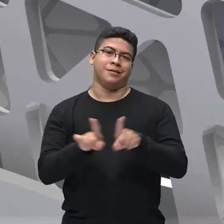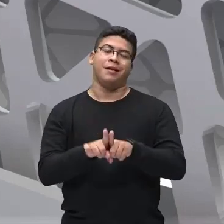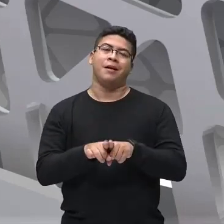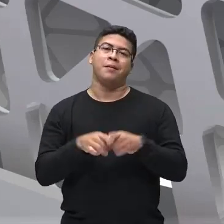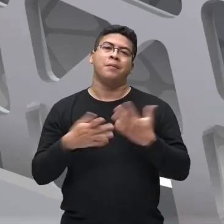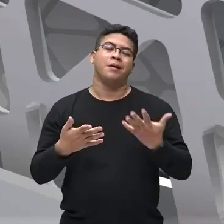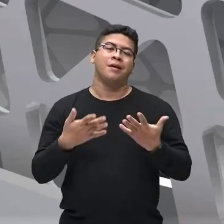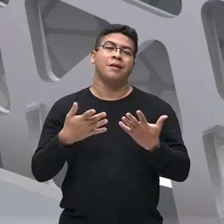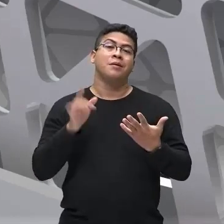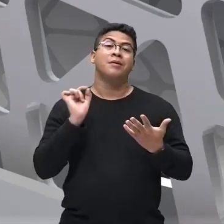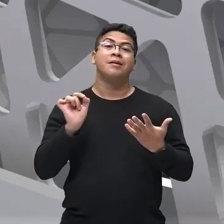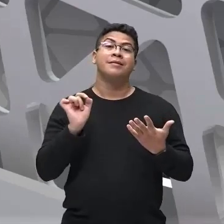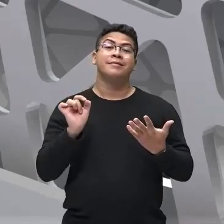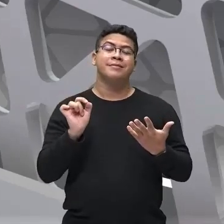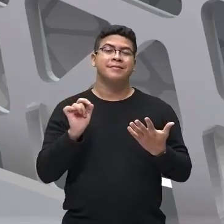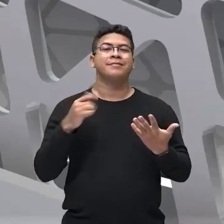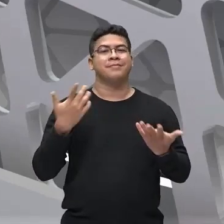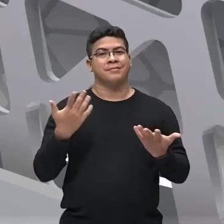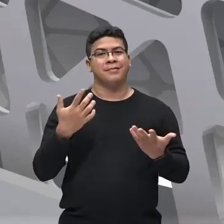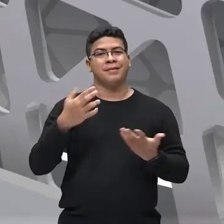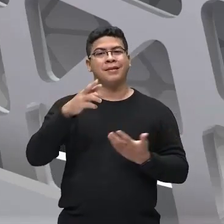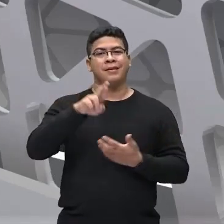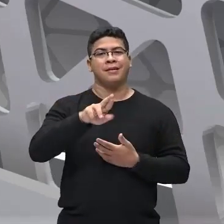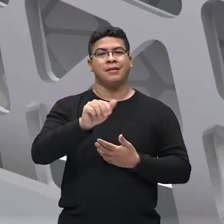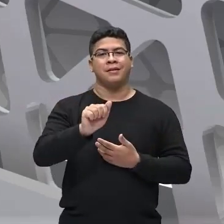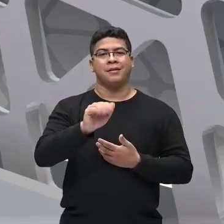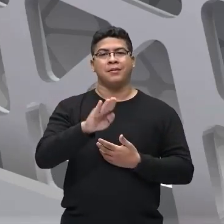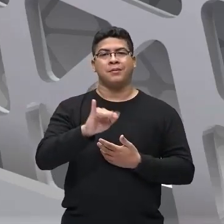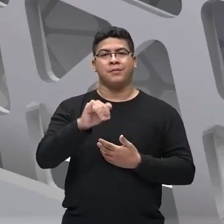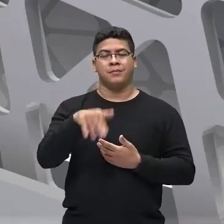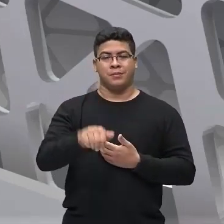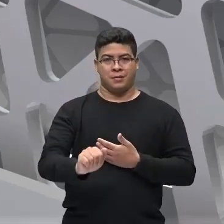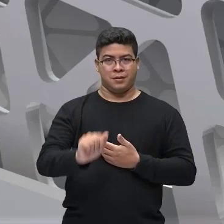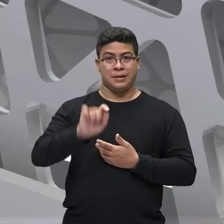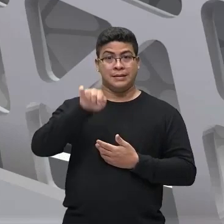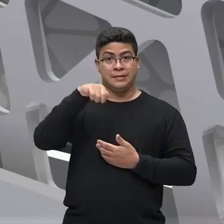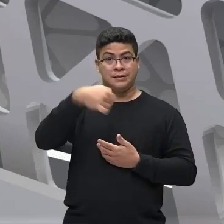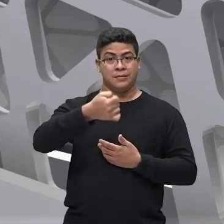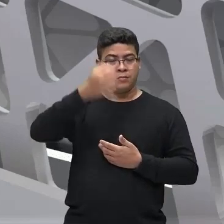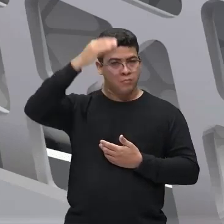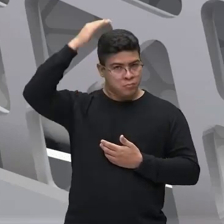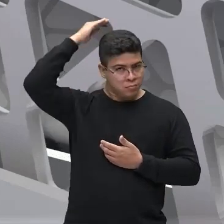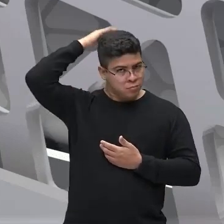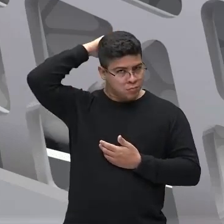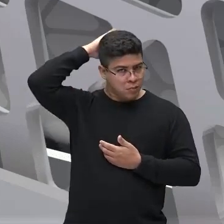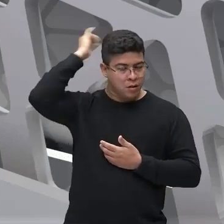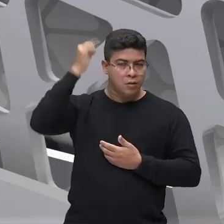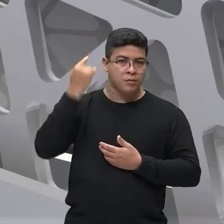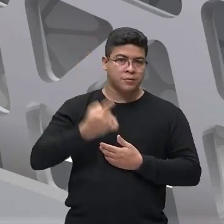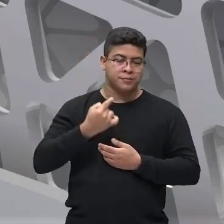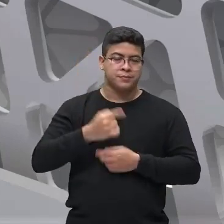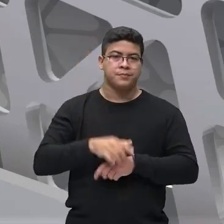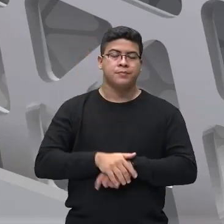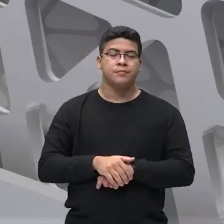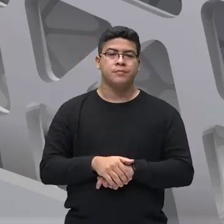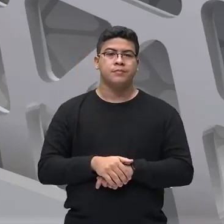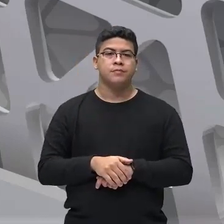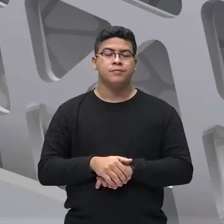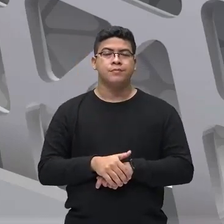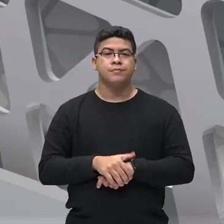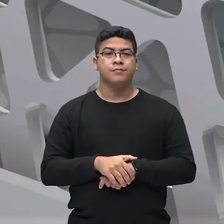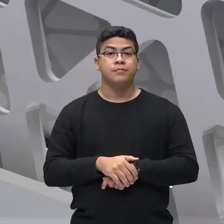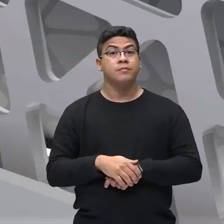coisa mais linda o exemplo de vida desta mulher? E aí nós vamos ver dentro do hinduísmo um